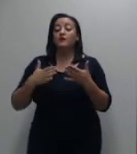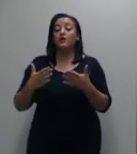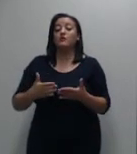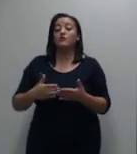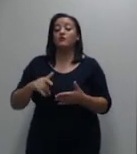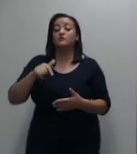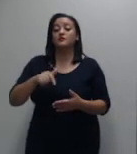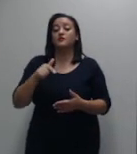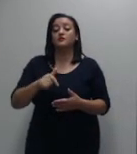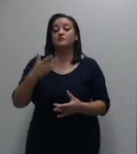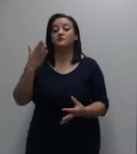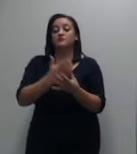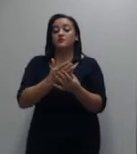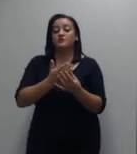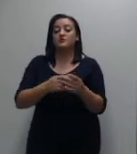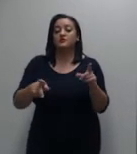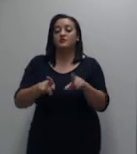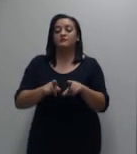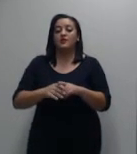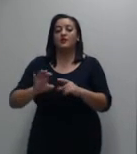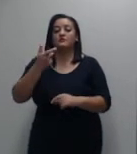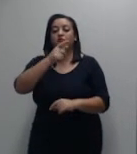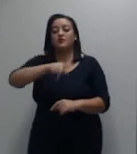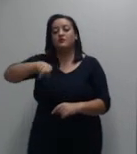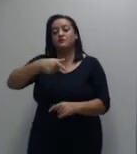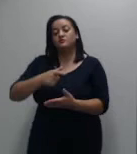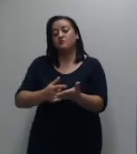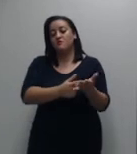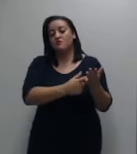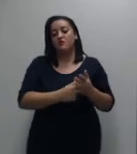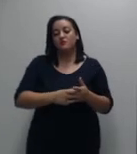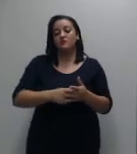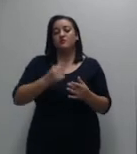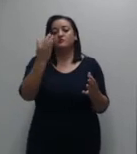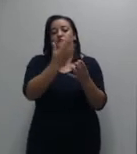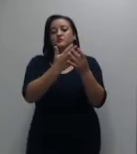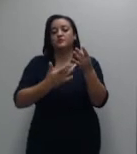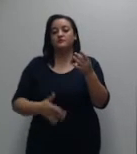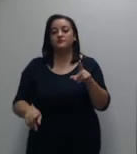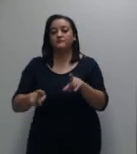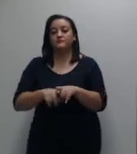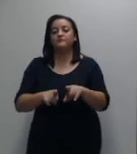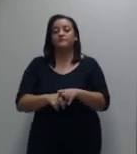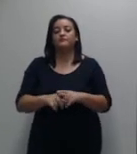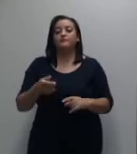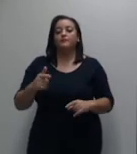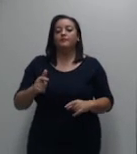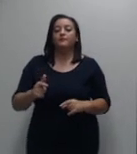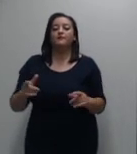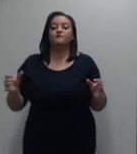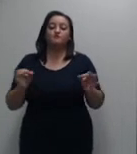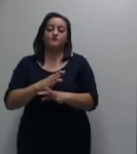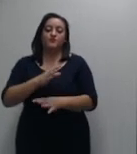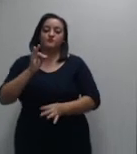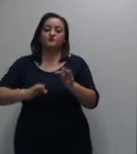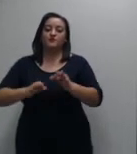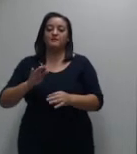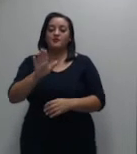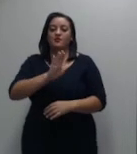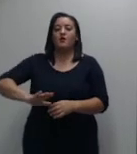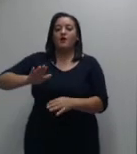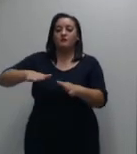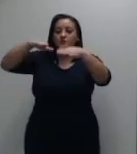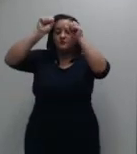esse processo a decisão que anulou acórdão de embargos declaração ainda não transitou em julgado no âmbito do tribunal